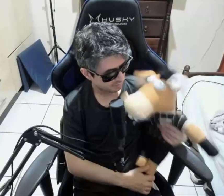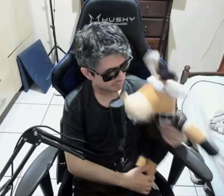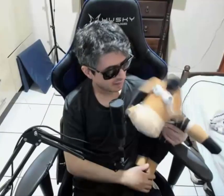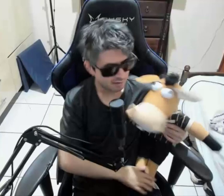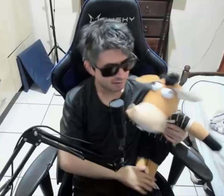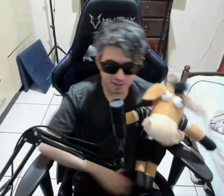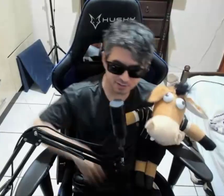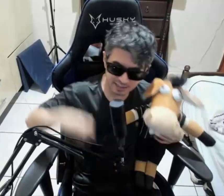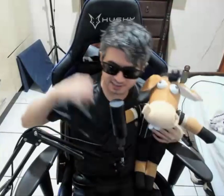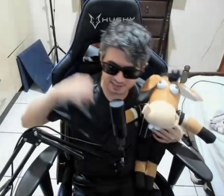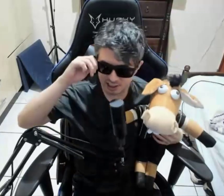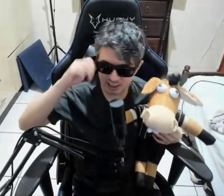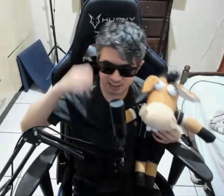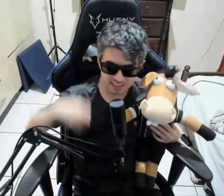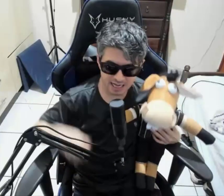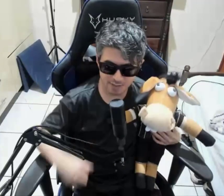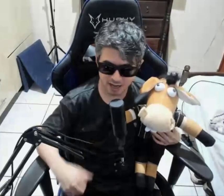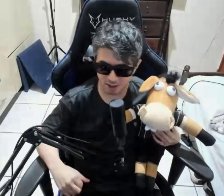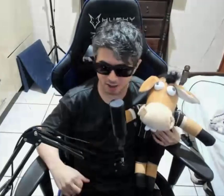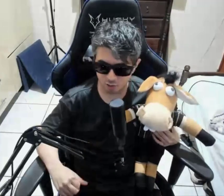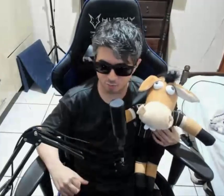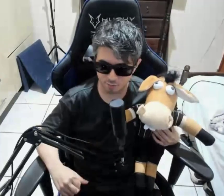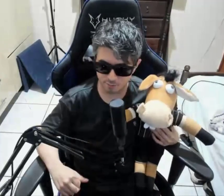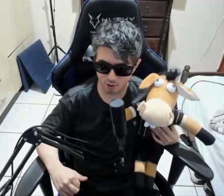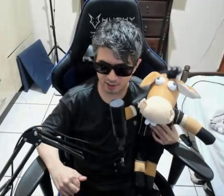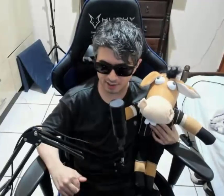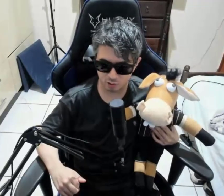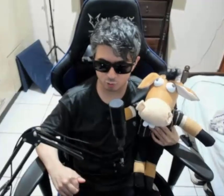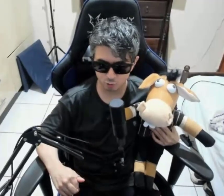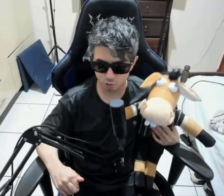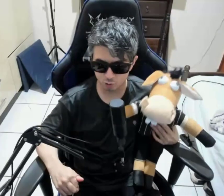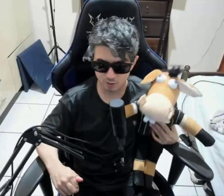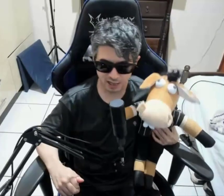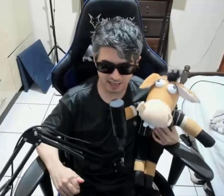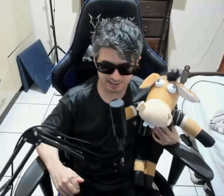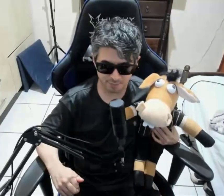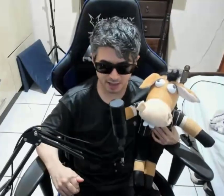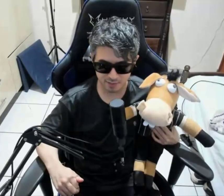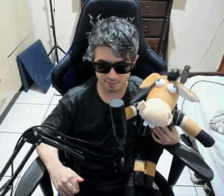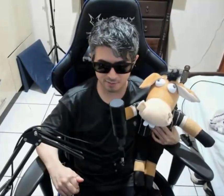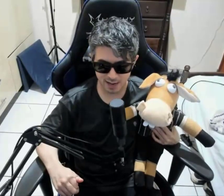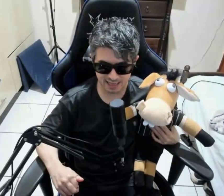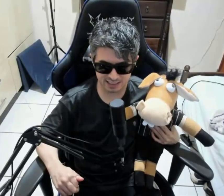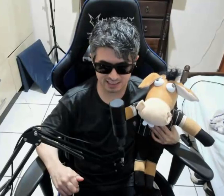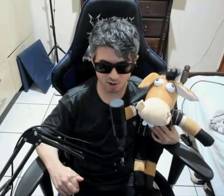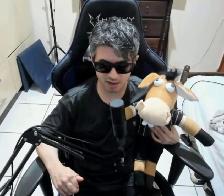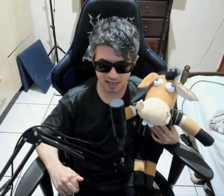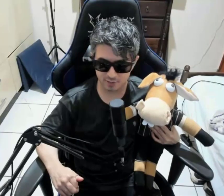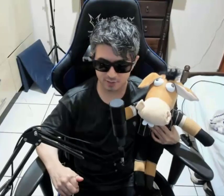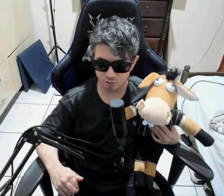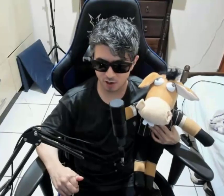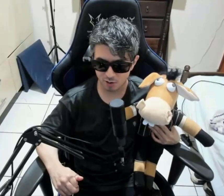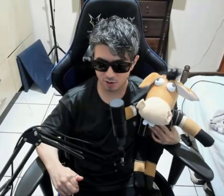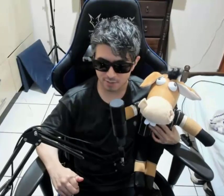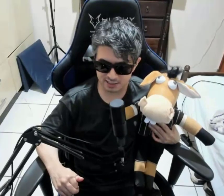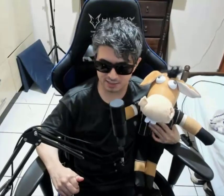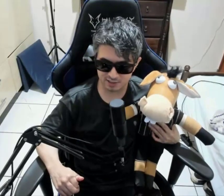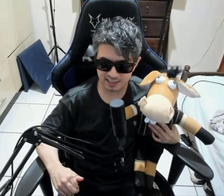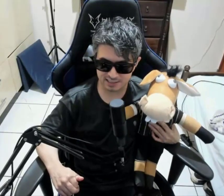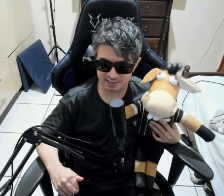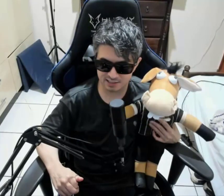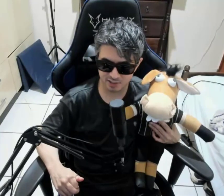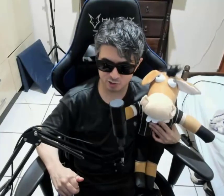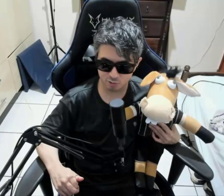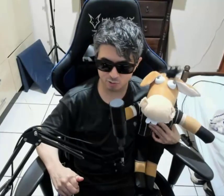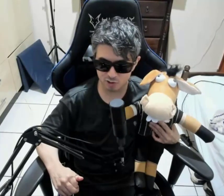da CPMI. E vamos assistir de camarote com pipoquinha e tudo. A CPMI parece que vai rolar, hein, pessoal? Mas e